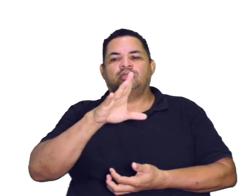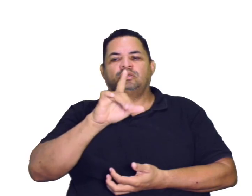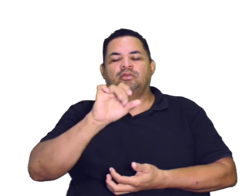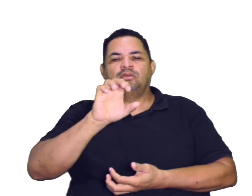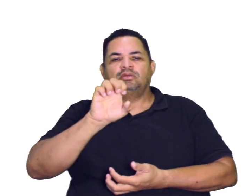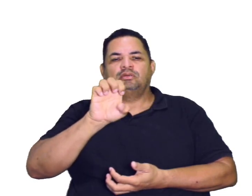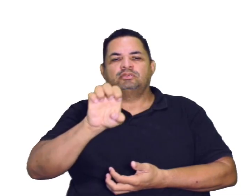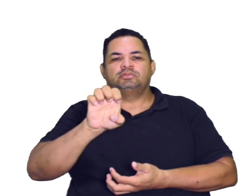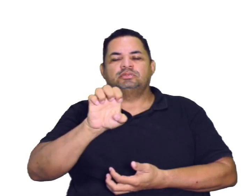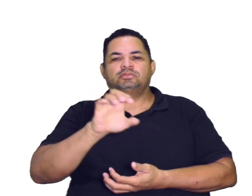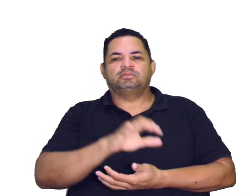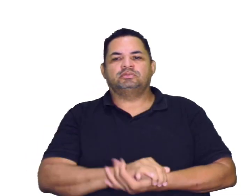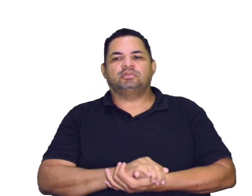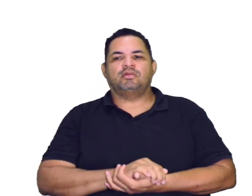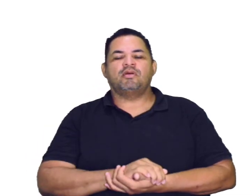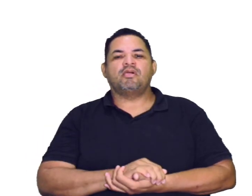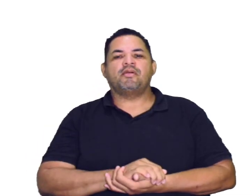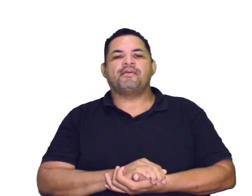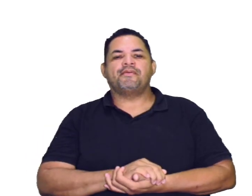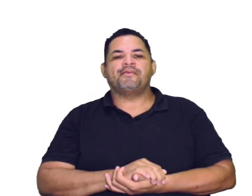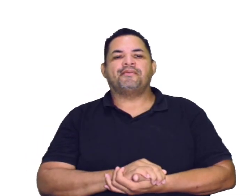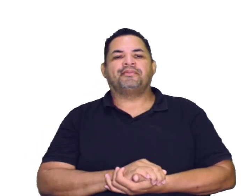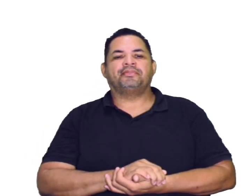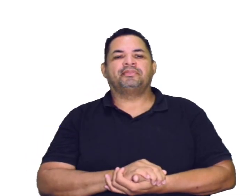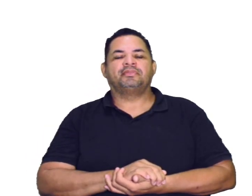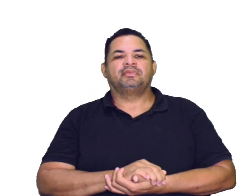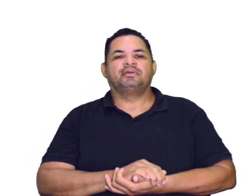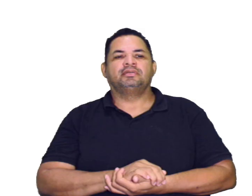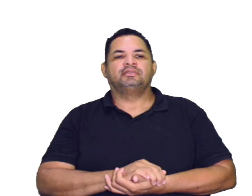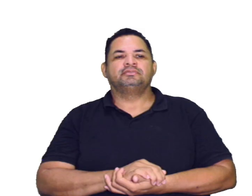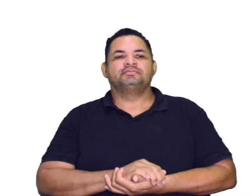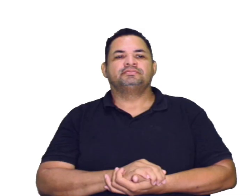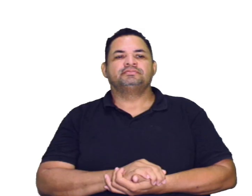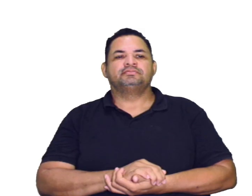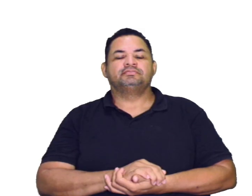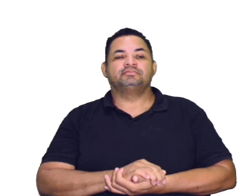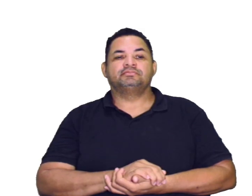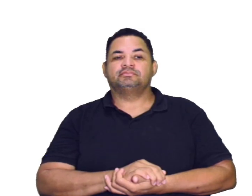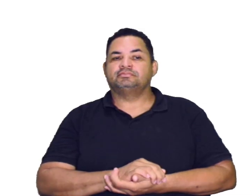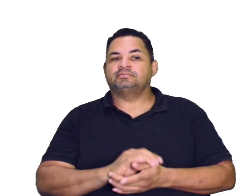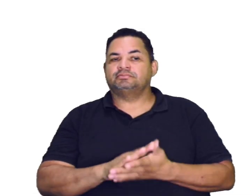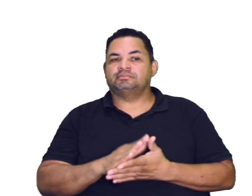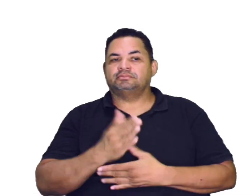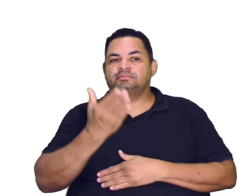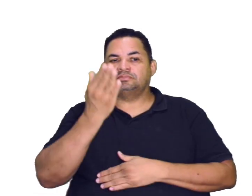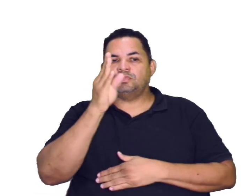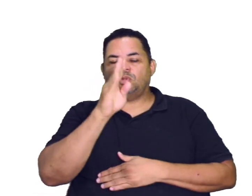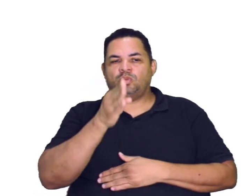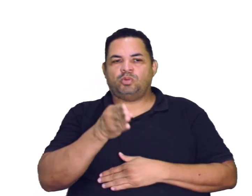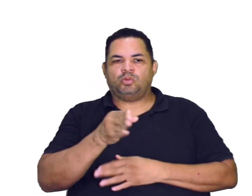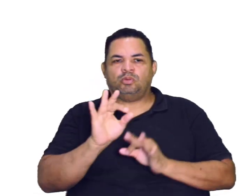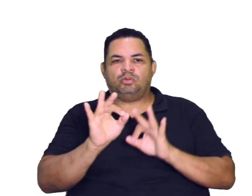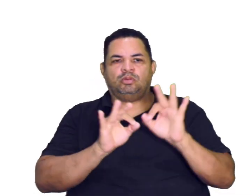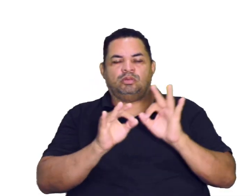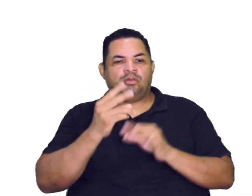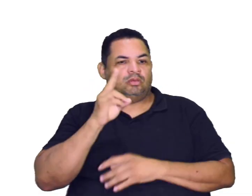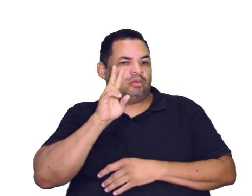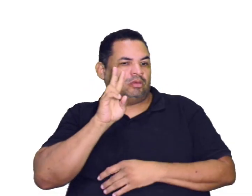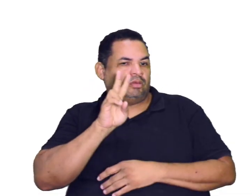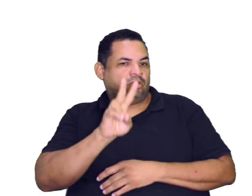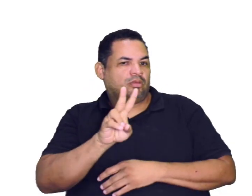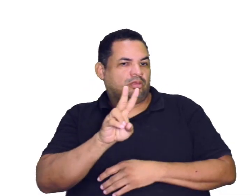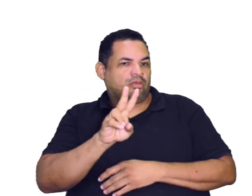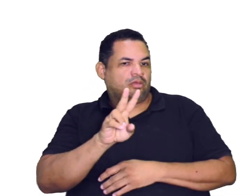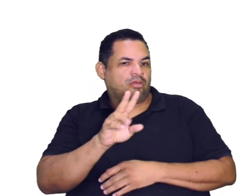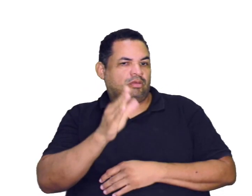desde o início da aula a respeito do S, da coluna, né? Só que eu te falei que uma coluna normal, se eu ver